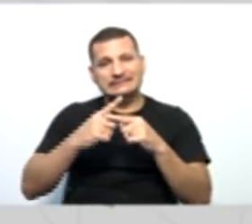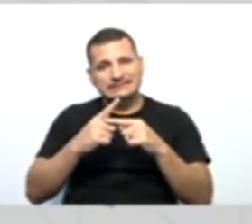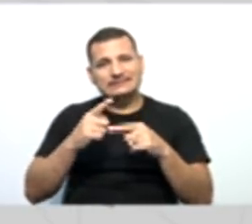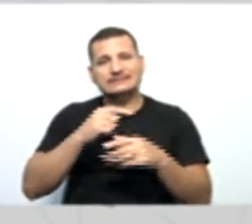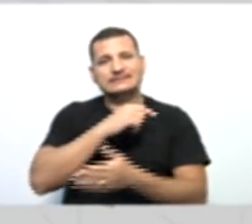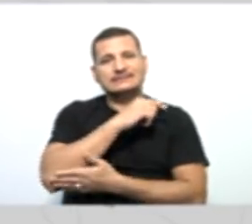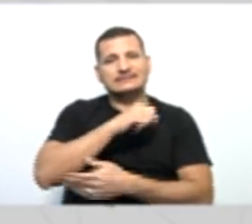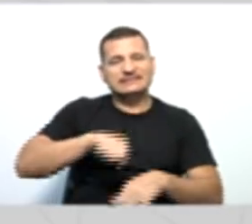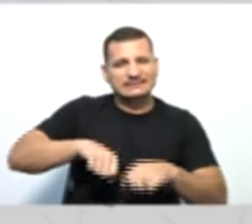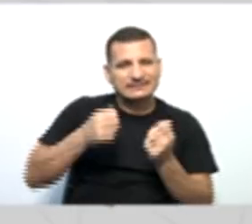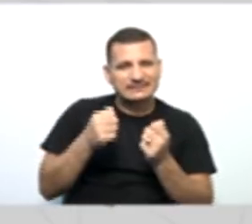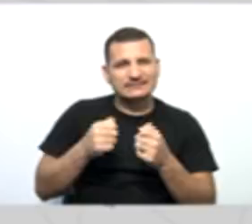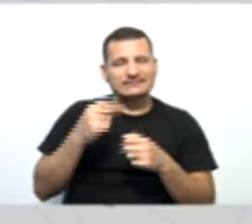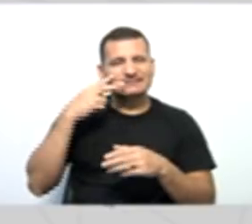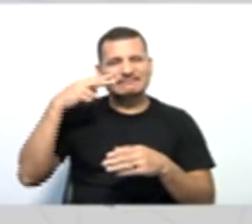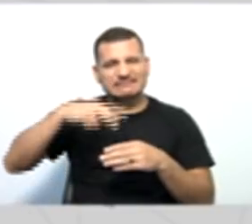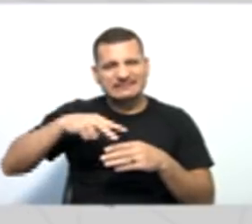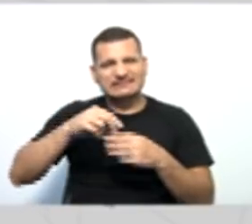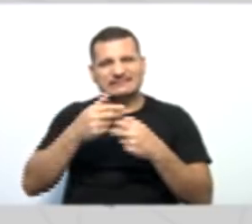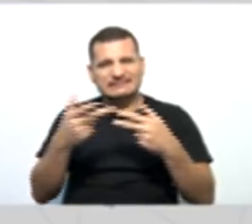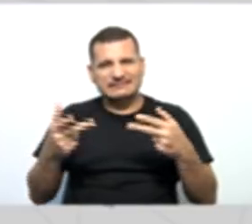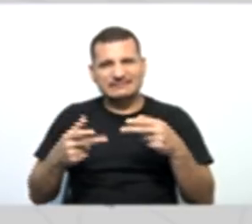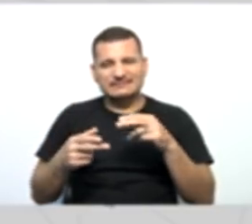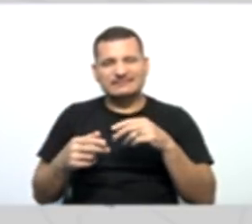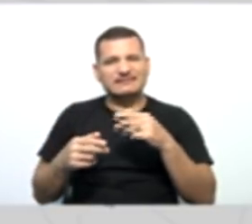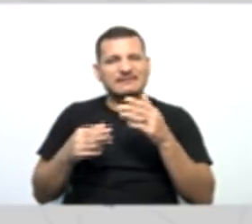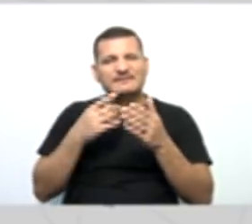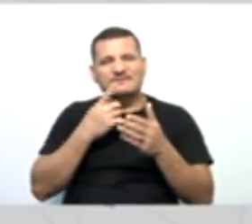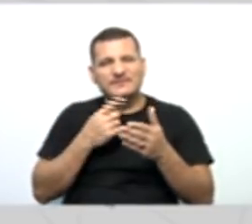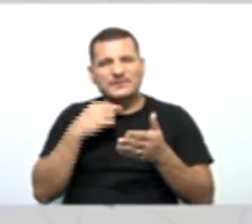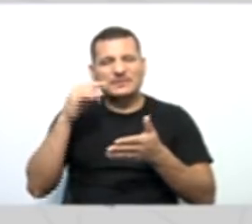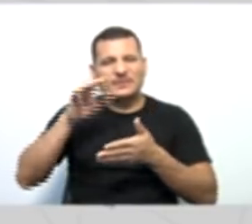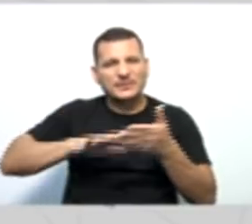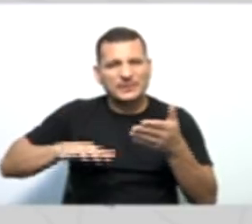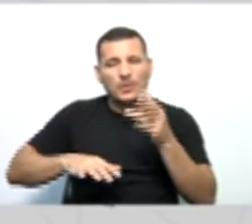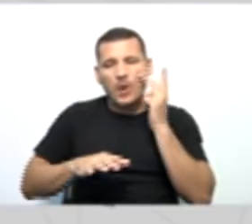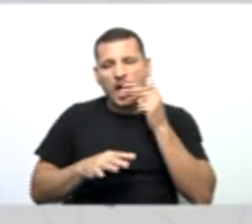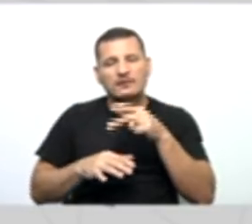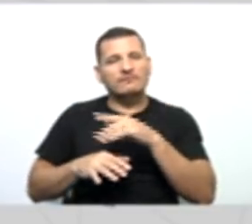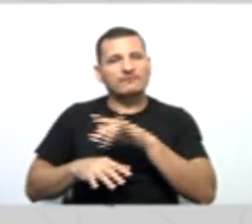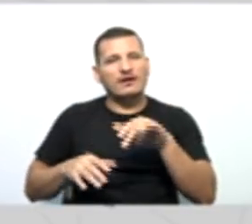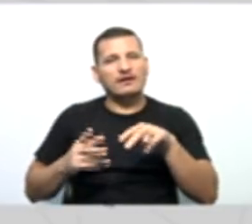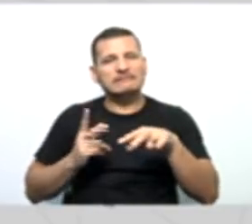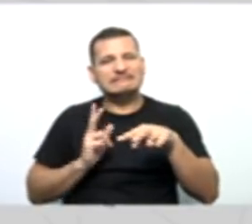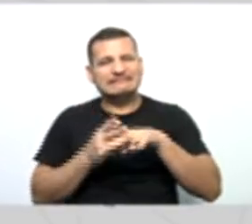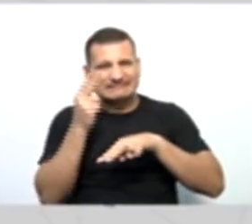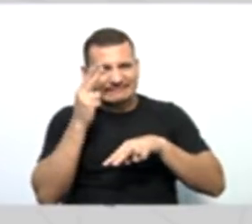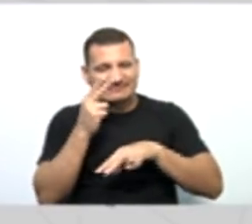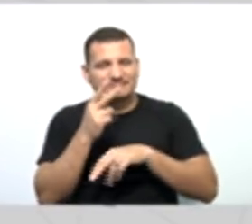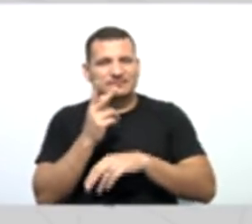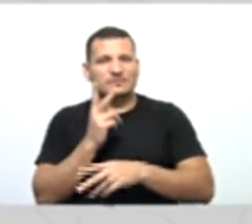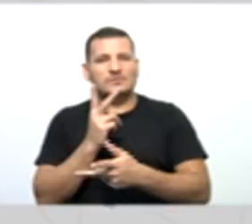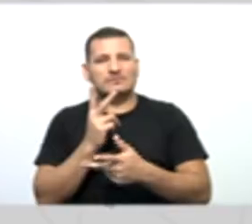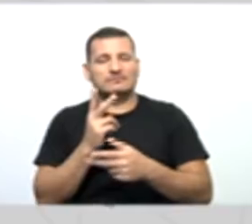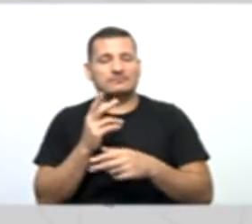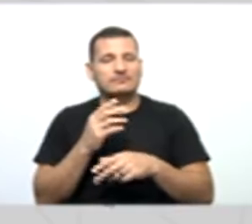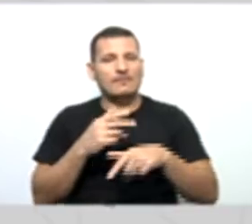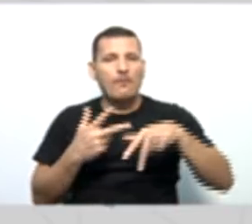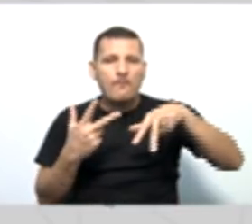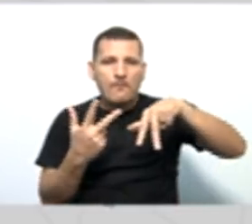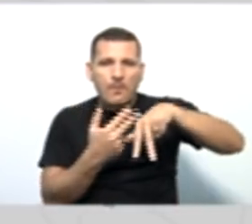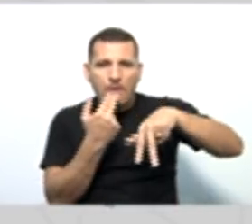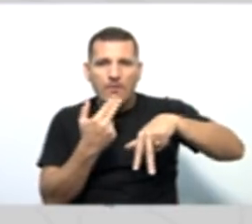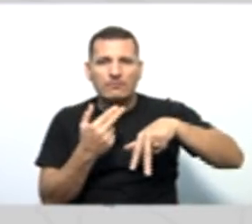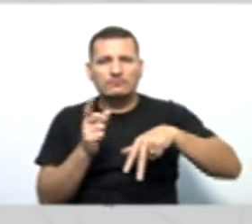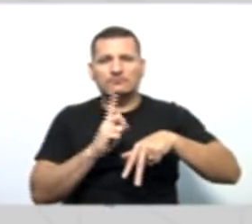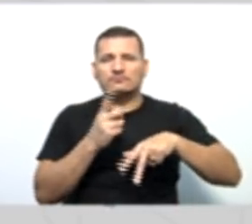tá aparecendo osso, tô vendo as veias, tô vendo o tendão, tá saindo sangue, meu Deus do céu, acho que vai perder o braço. Pare com isso. Lembre-se, a calma é você que tem